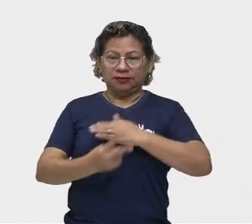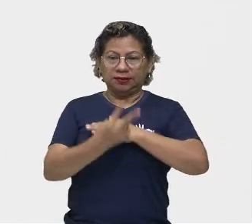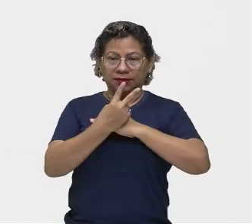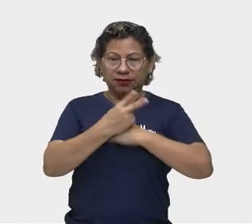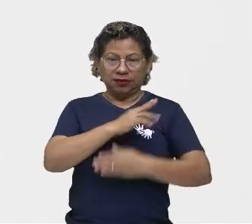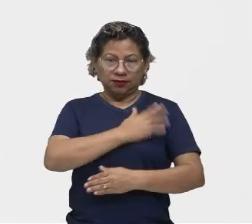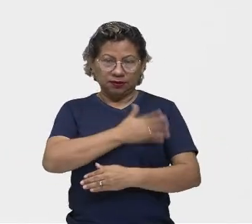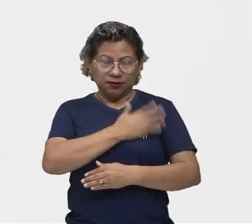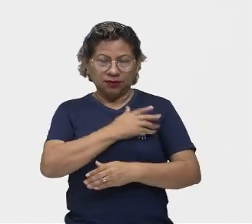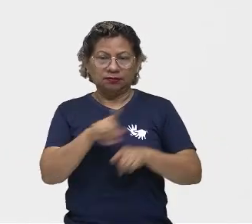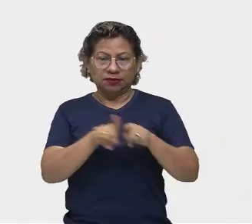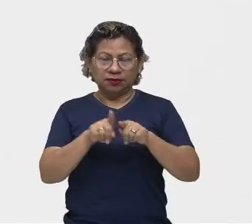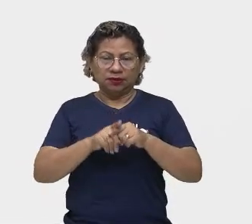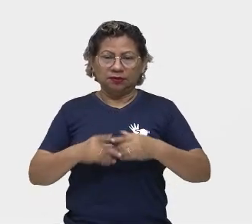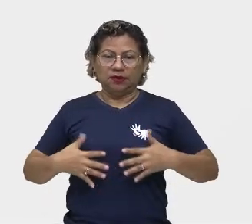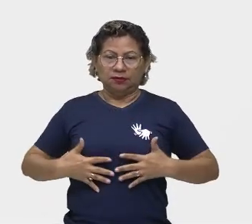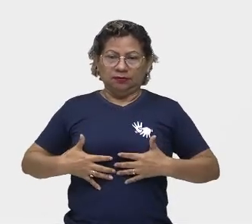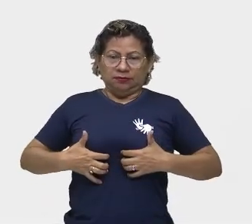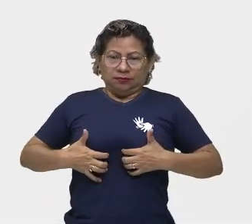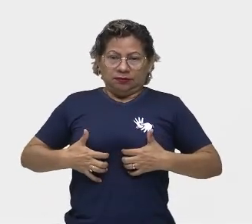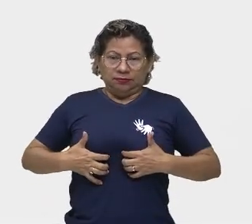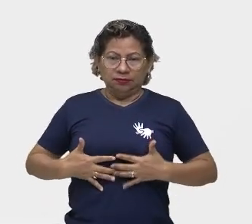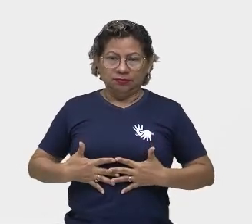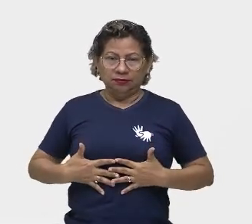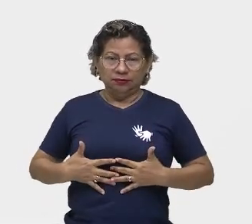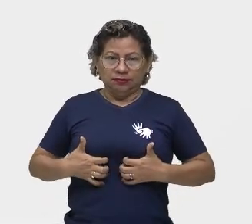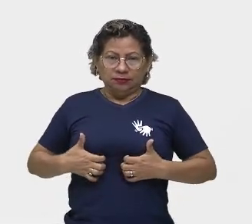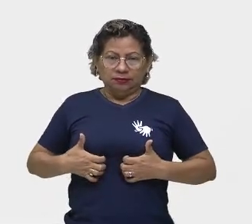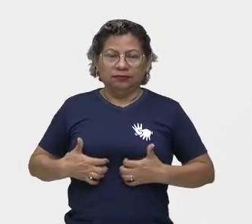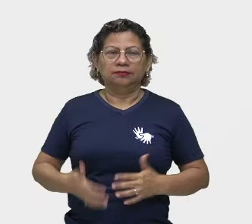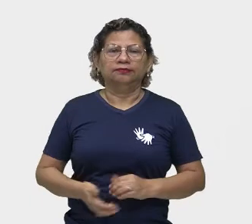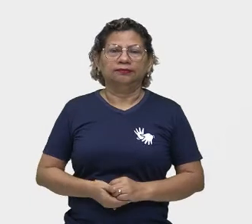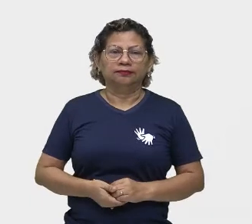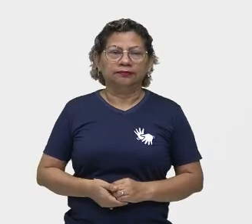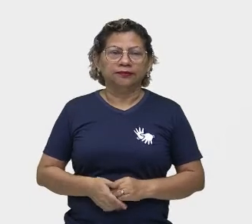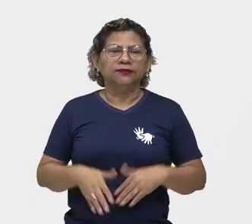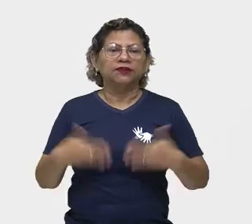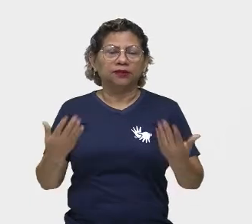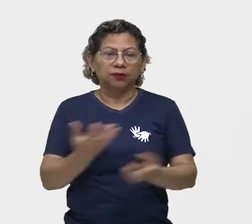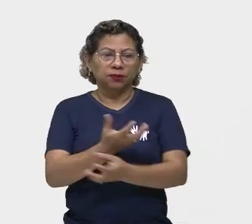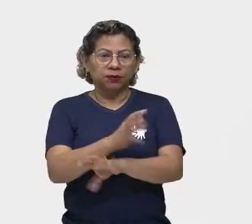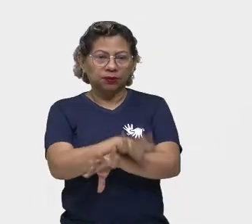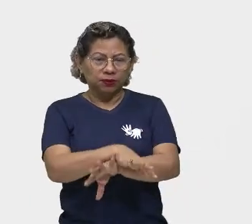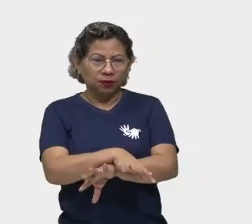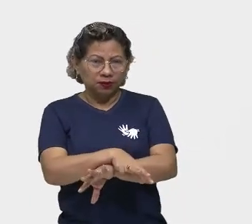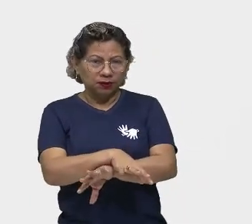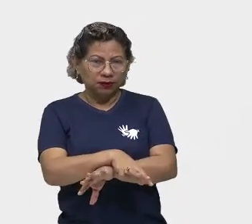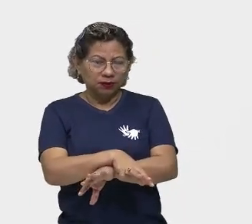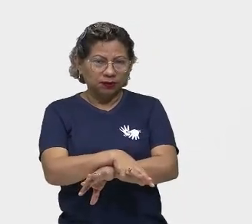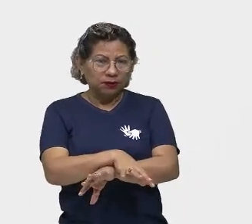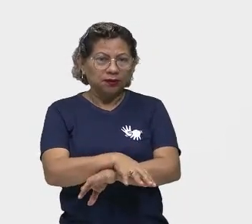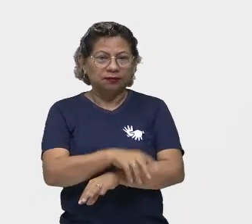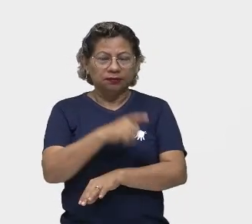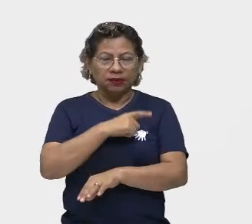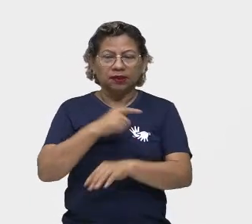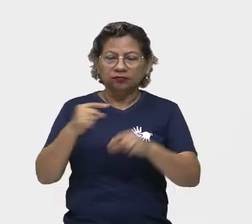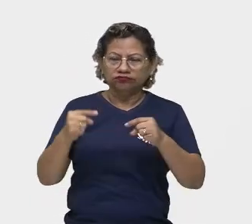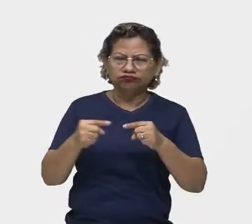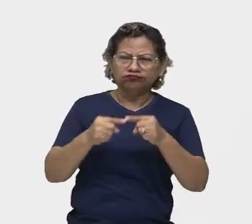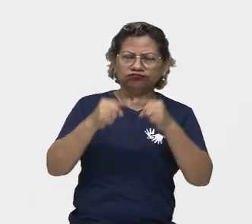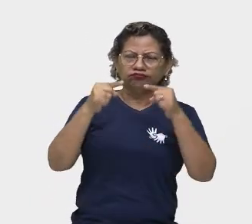coração e os ossos dos membros olha só os membros se ligam ao tronco por meio do cíngulo do membro superior